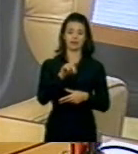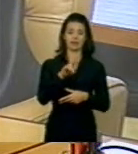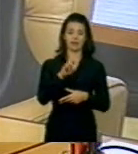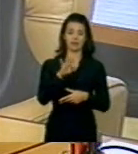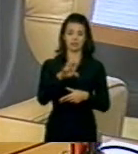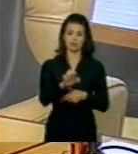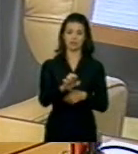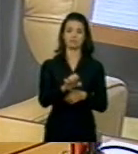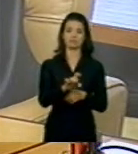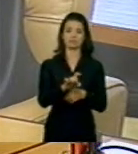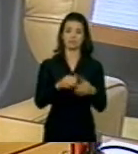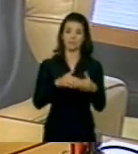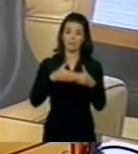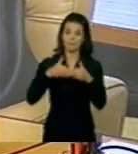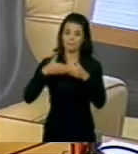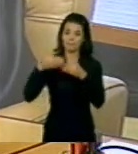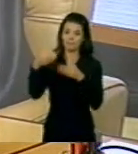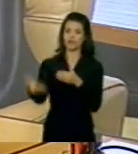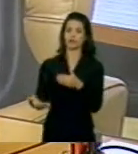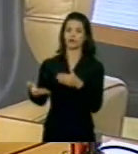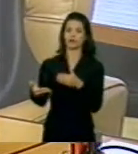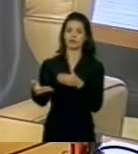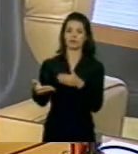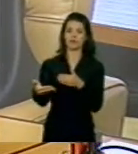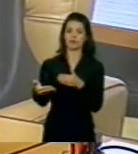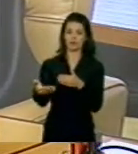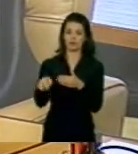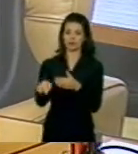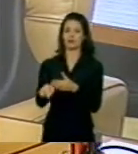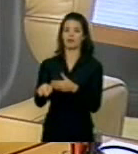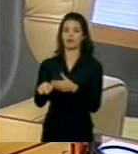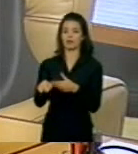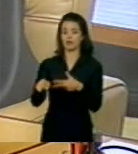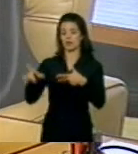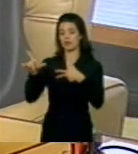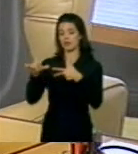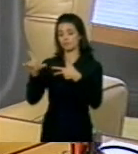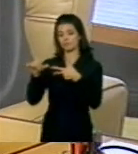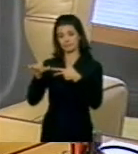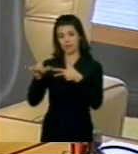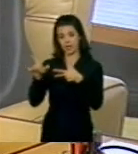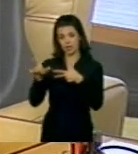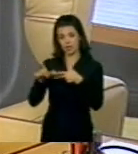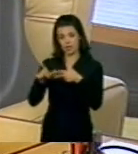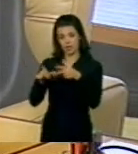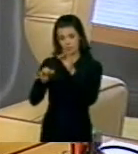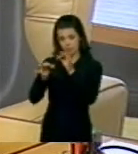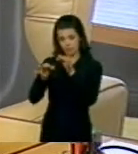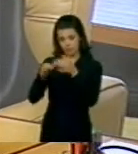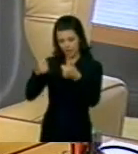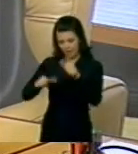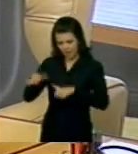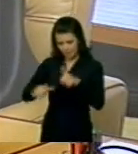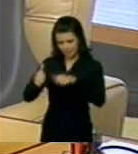essa competência para permitir a revisão por parte do Poder Legislativo das decisões